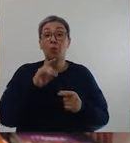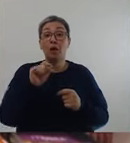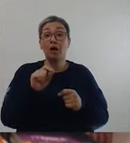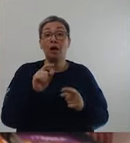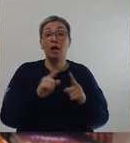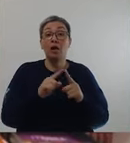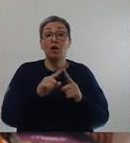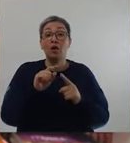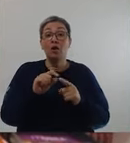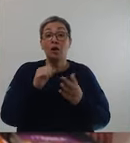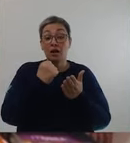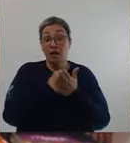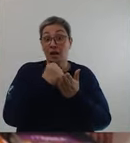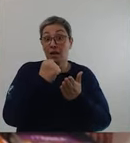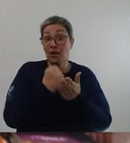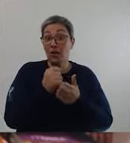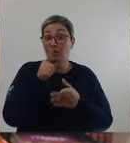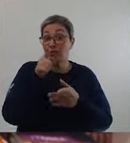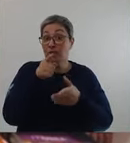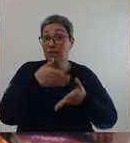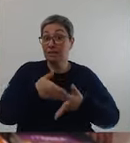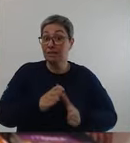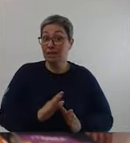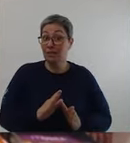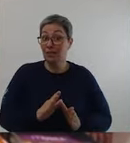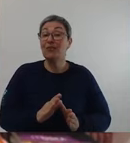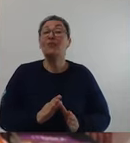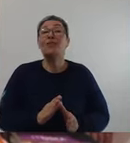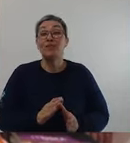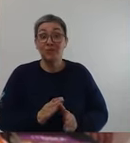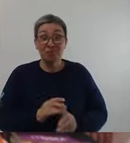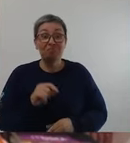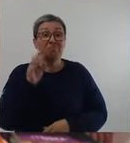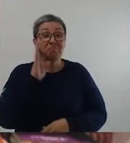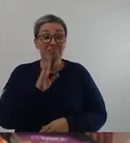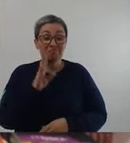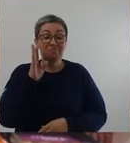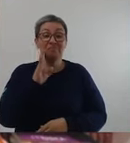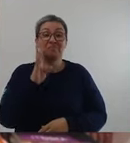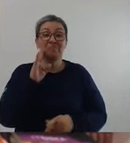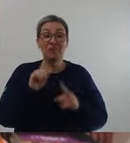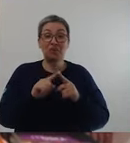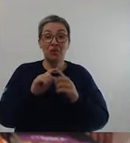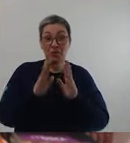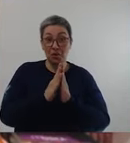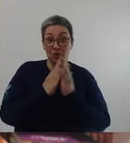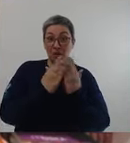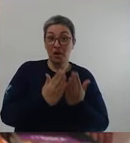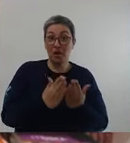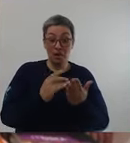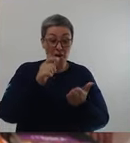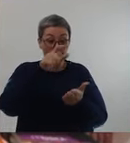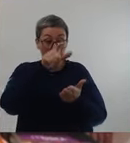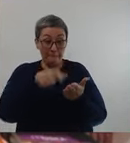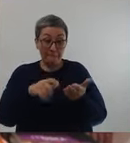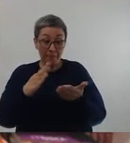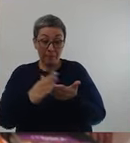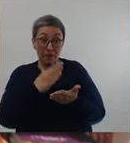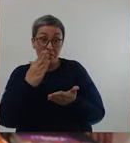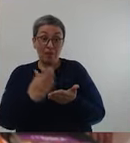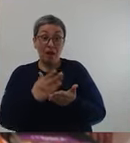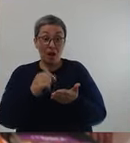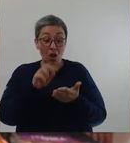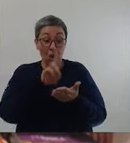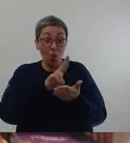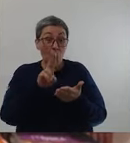também o cartório que você foi registrado. Olha que bacana, né? O livro e a